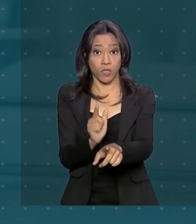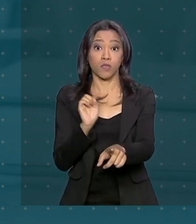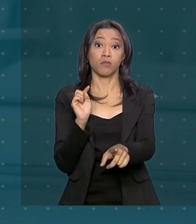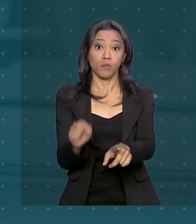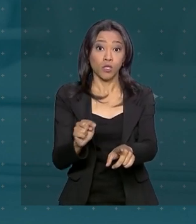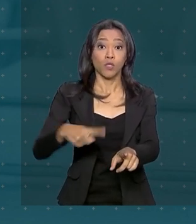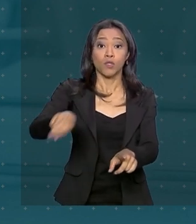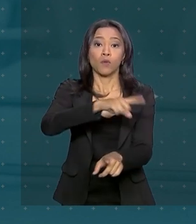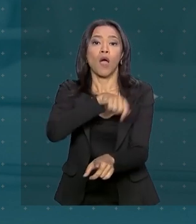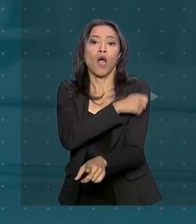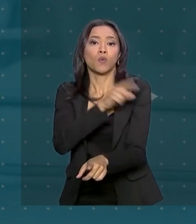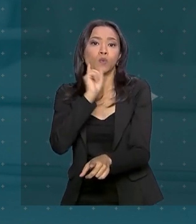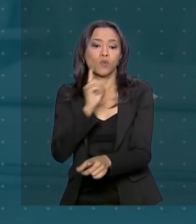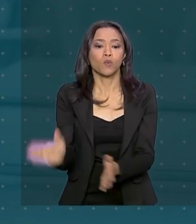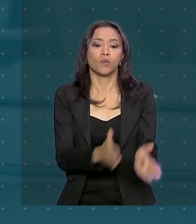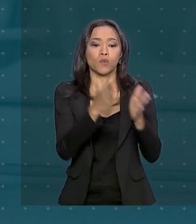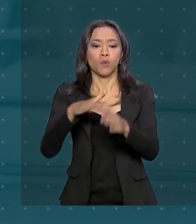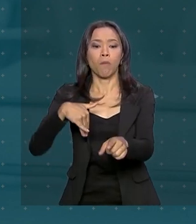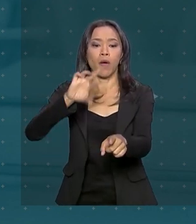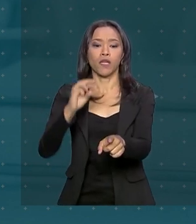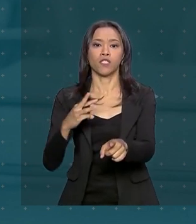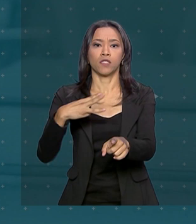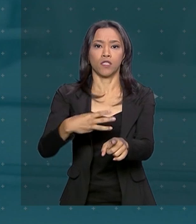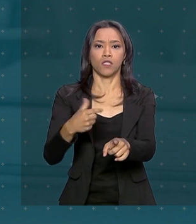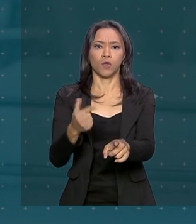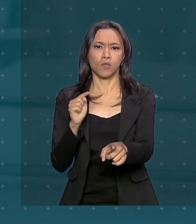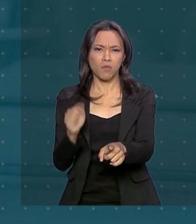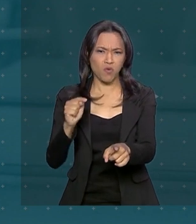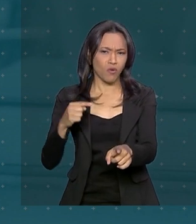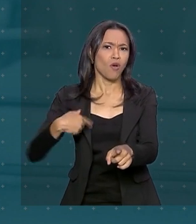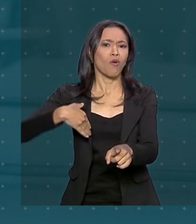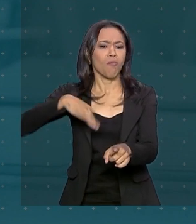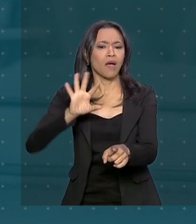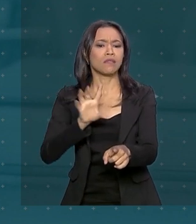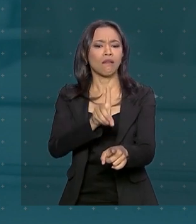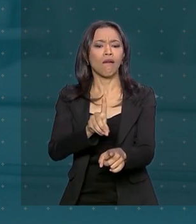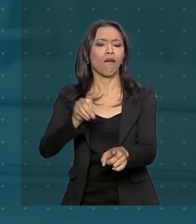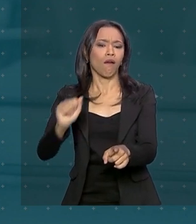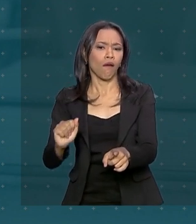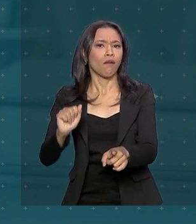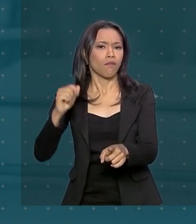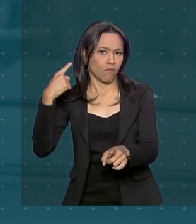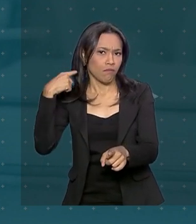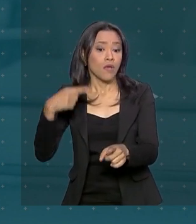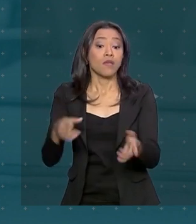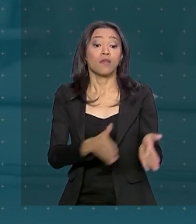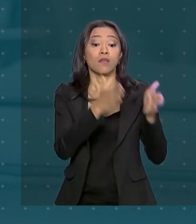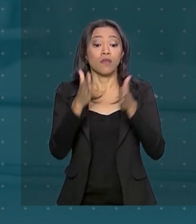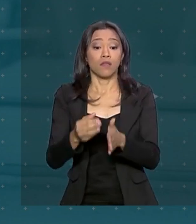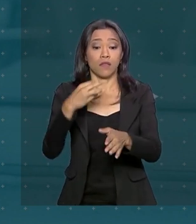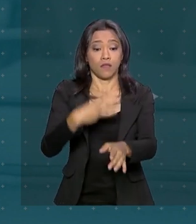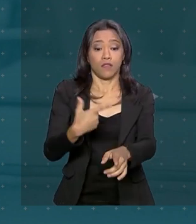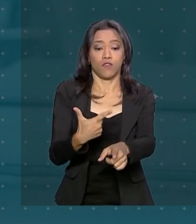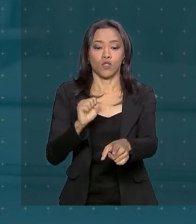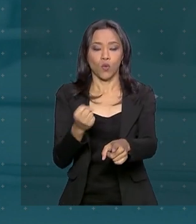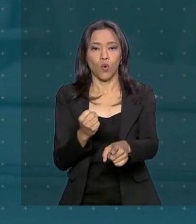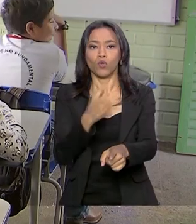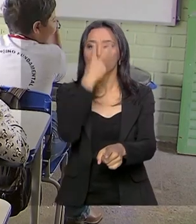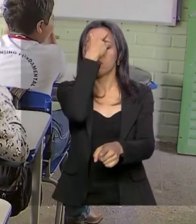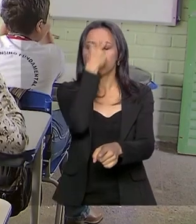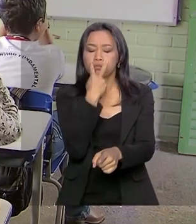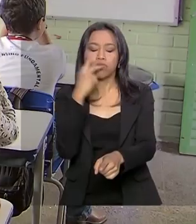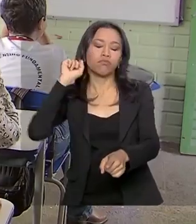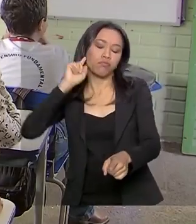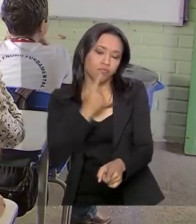mais de 32 mil com alguma deficiência auditiva e 328 alunos com surdez cegueira